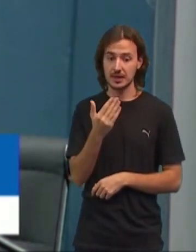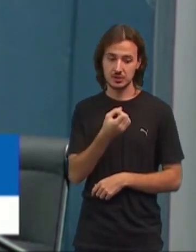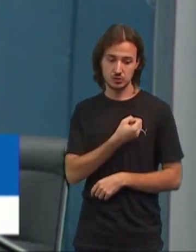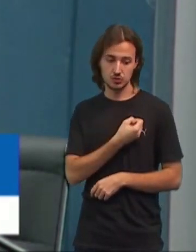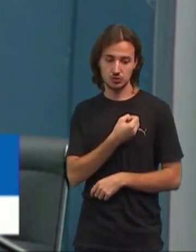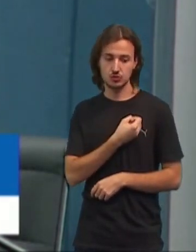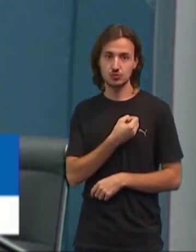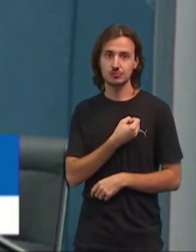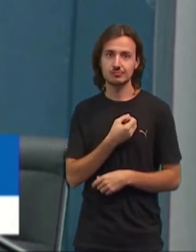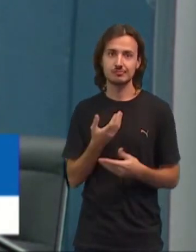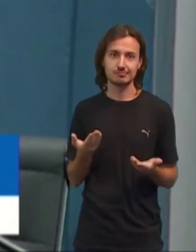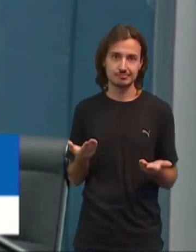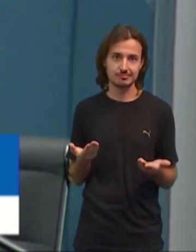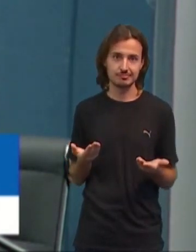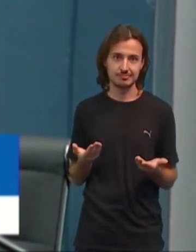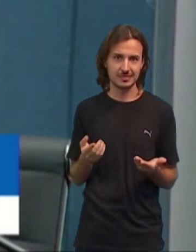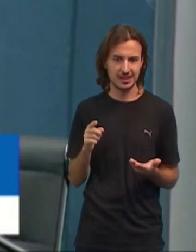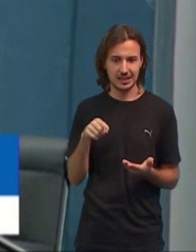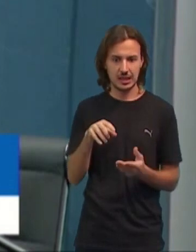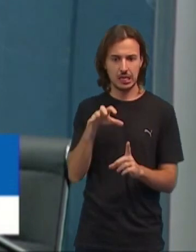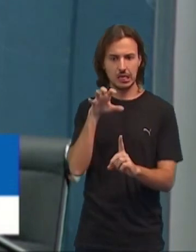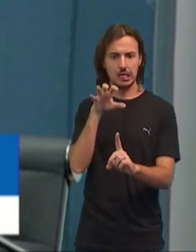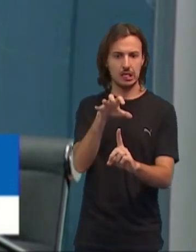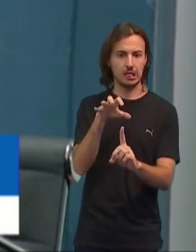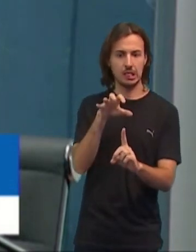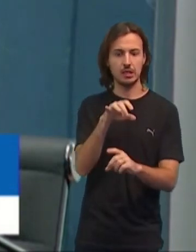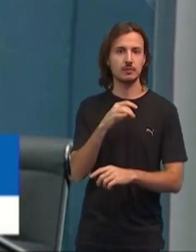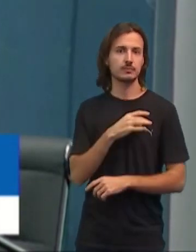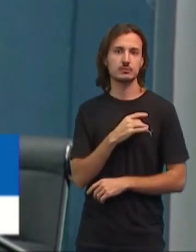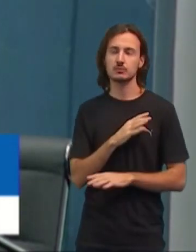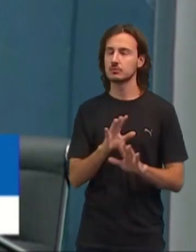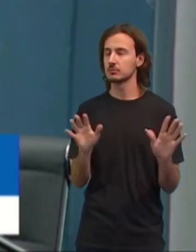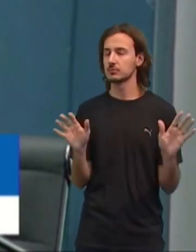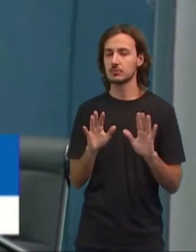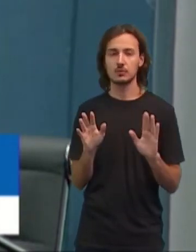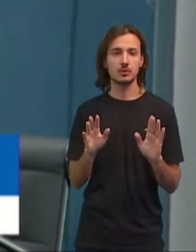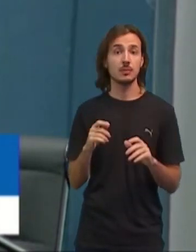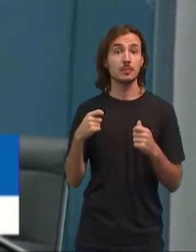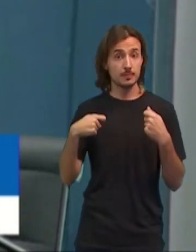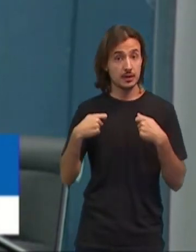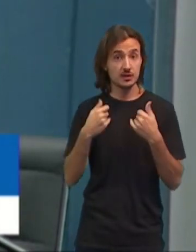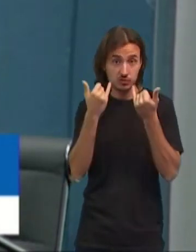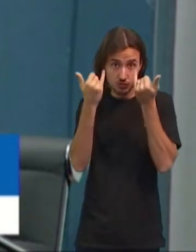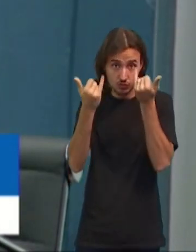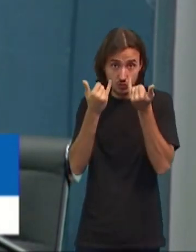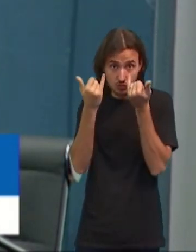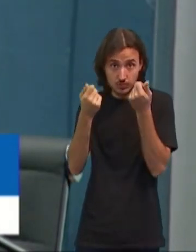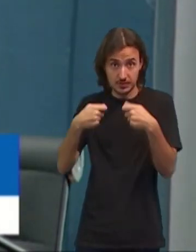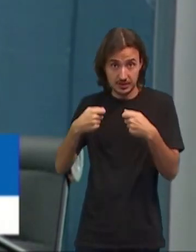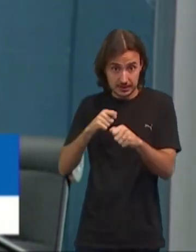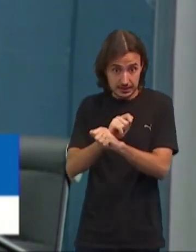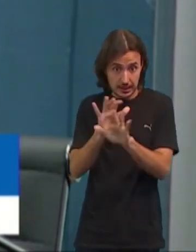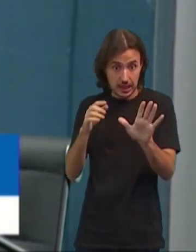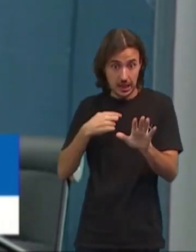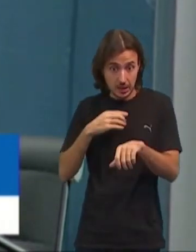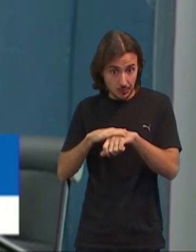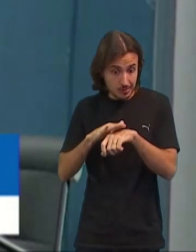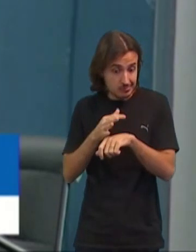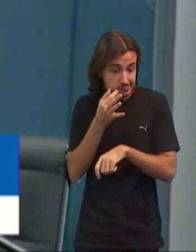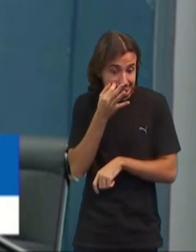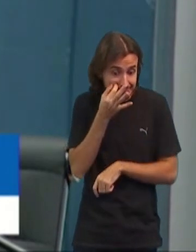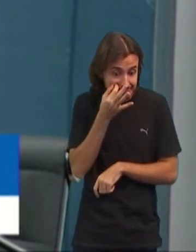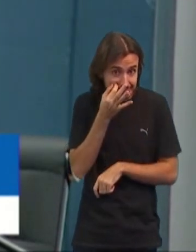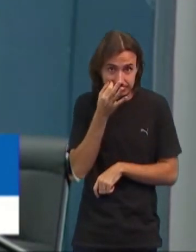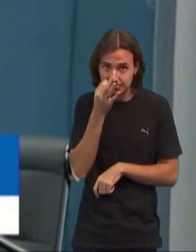para causar temor. Nós precisamos da informação. Nós temos que ver com os nossos olhos o que está acontecendo. E